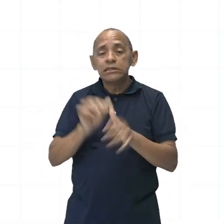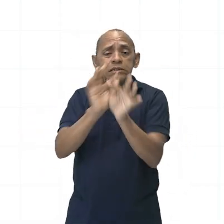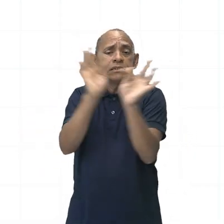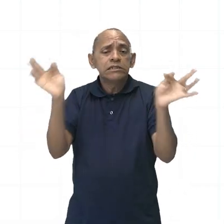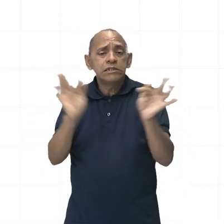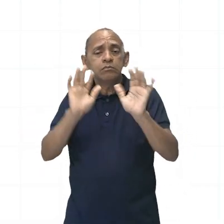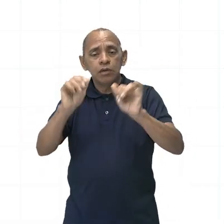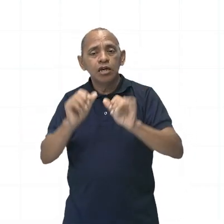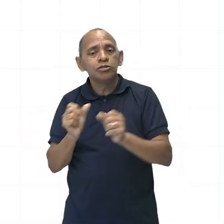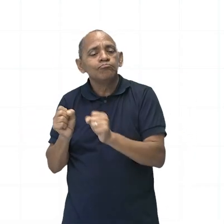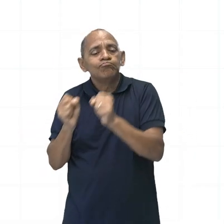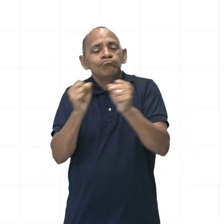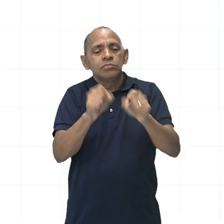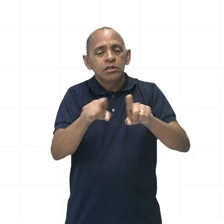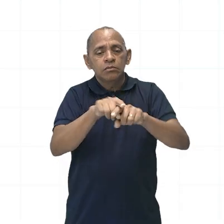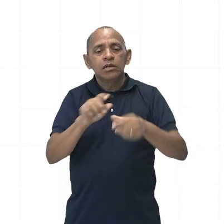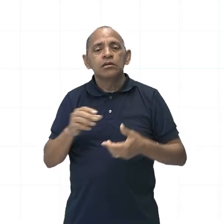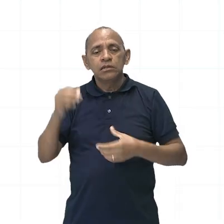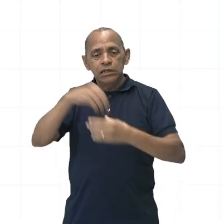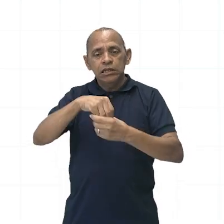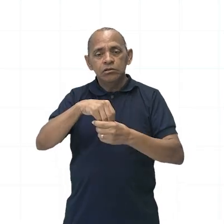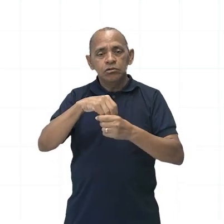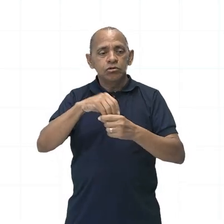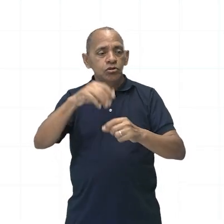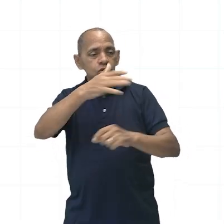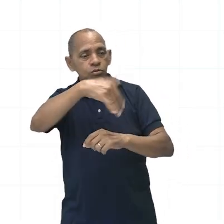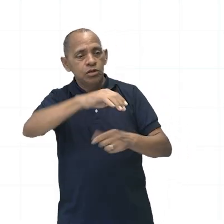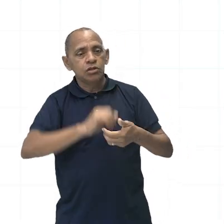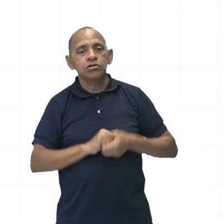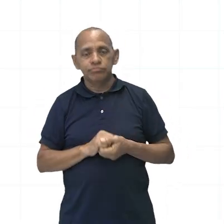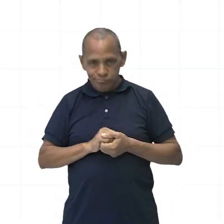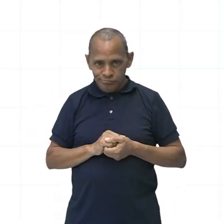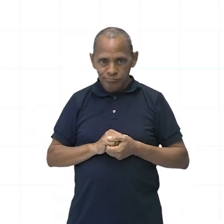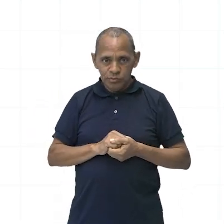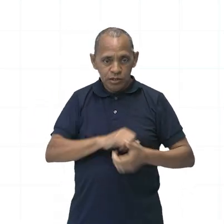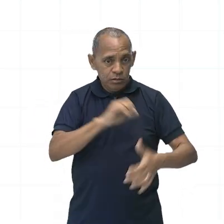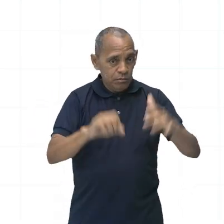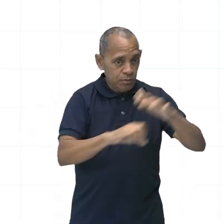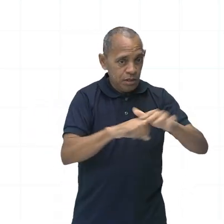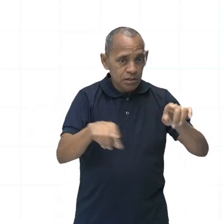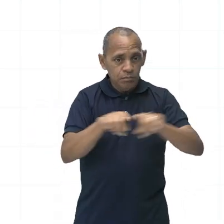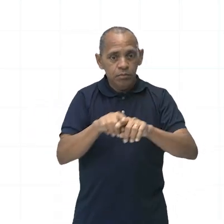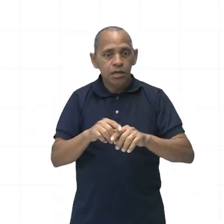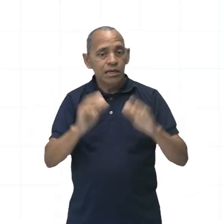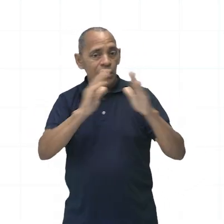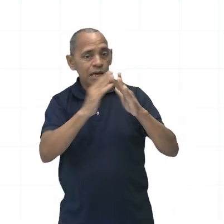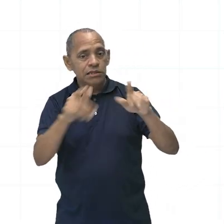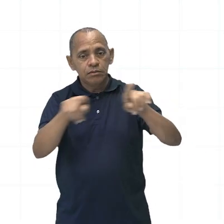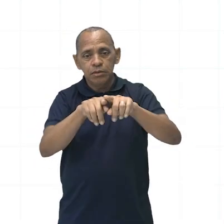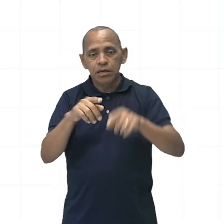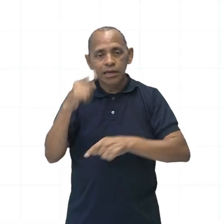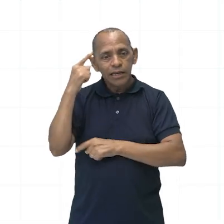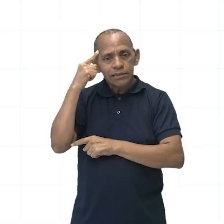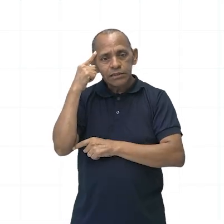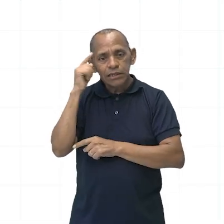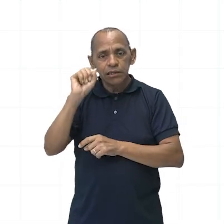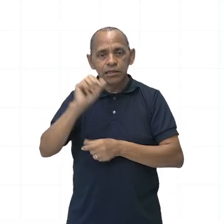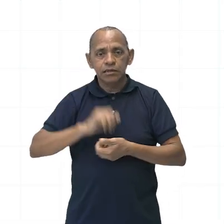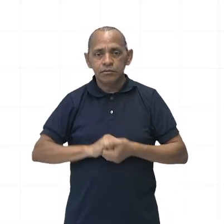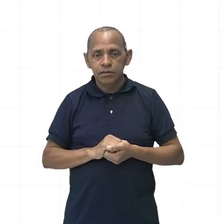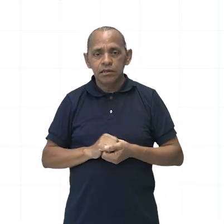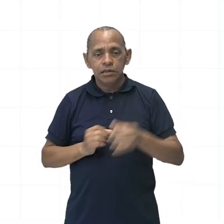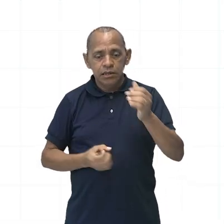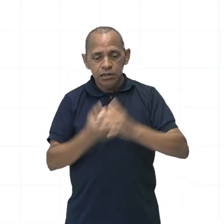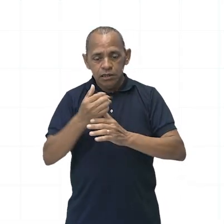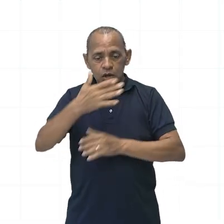a limpeza de qualquer ambiente, seja ele industrial, comercial ou doméstico. A ideia dos 5S é justamente criar